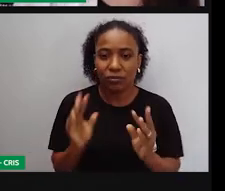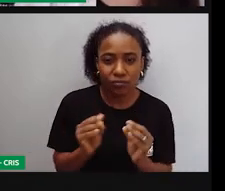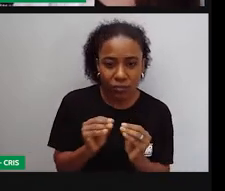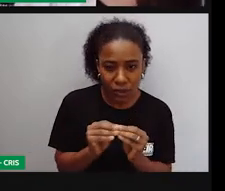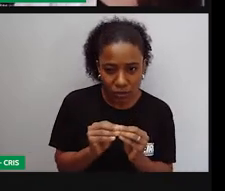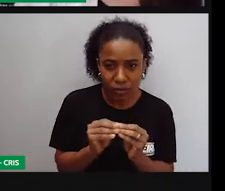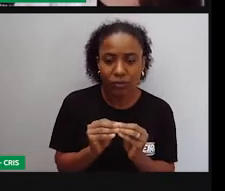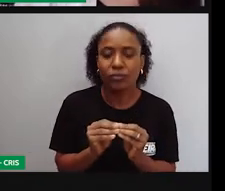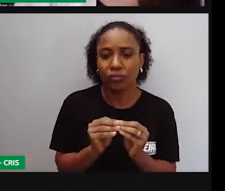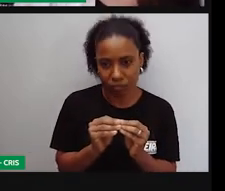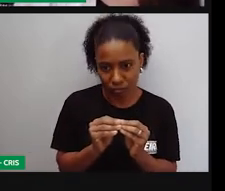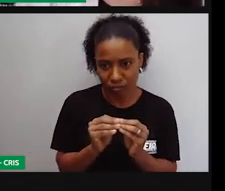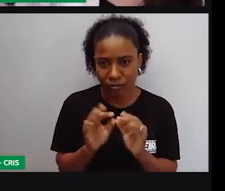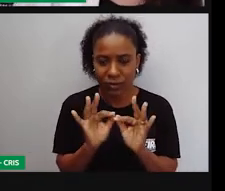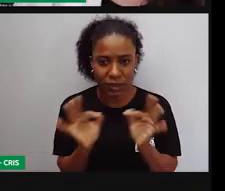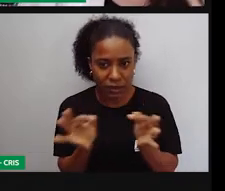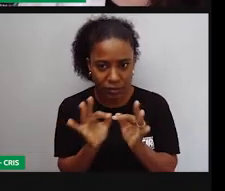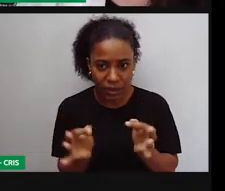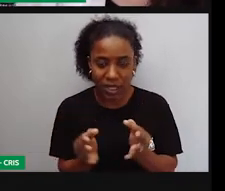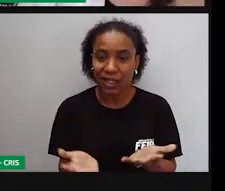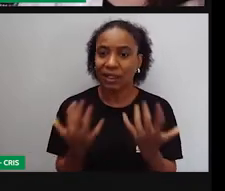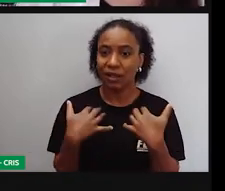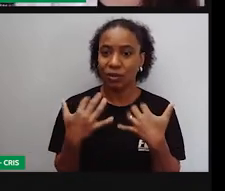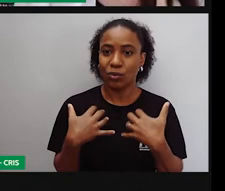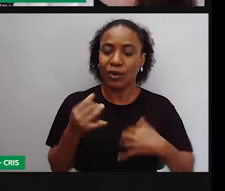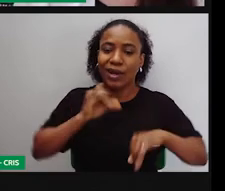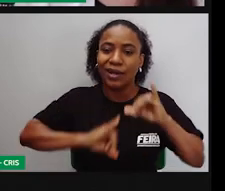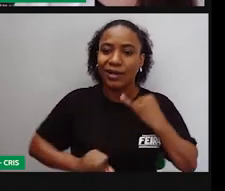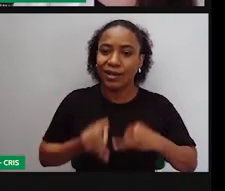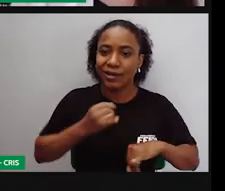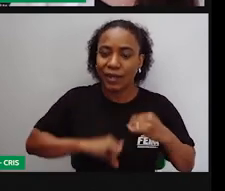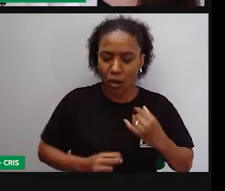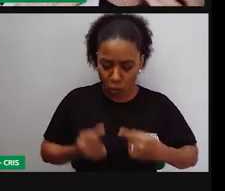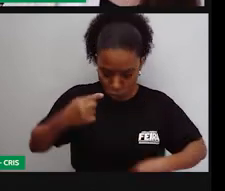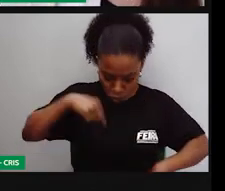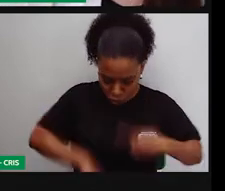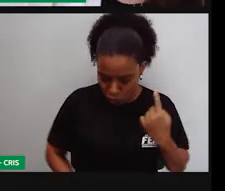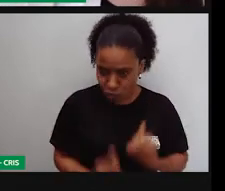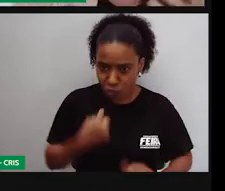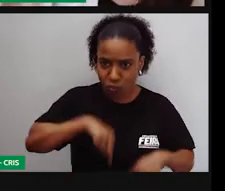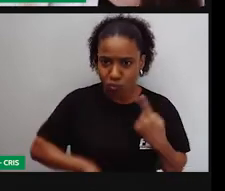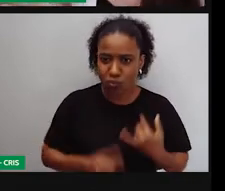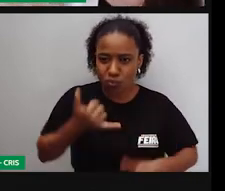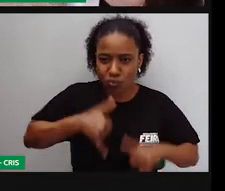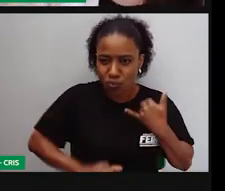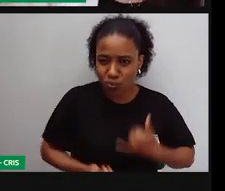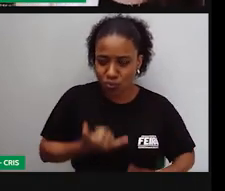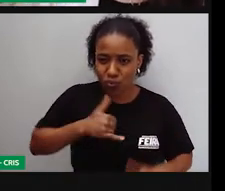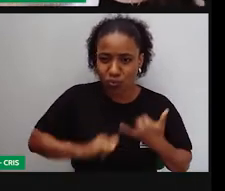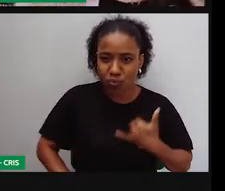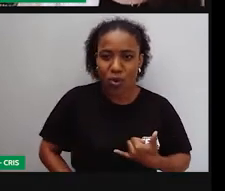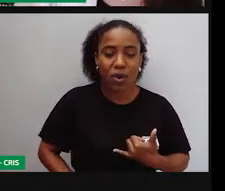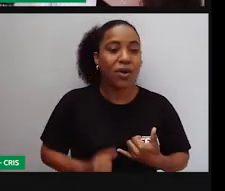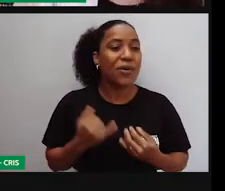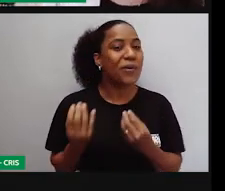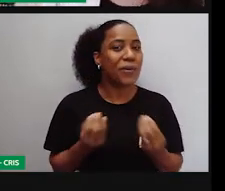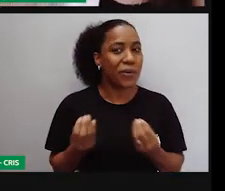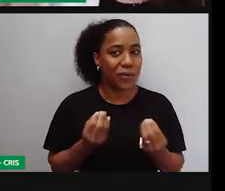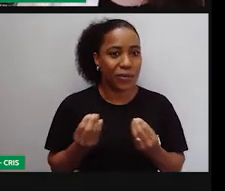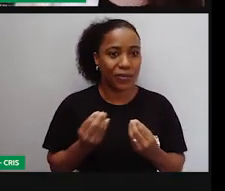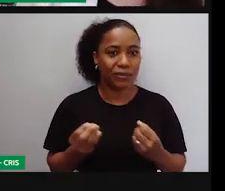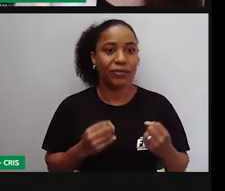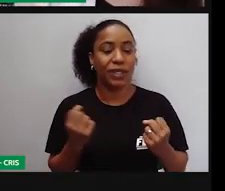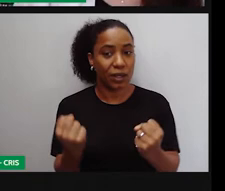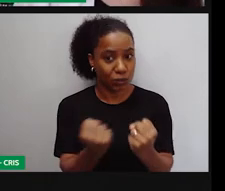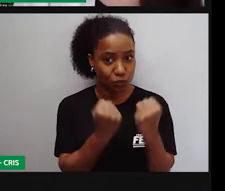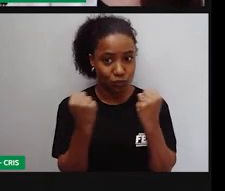significa metabolismo. Então, são as reações químicas que acontecem no nosso corpo, que nos dá energia, que nos dá força, que nos dá músculo, que nos favorece